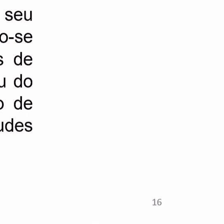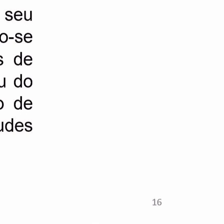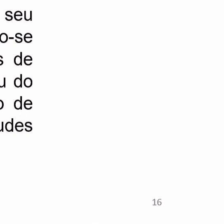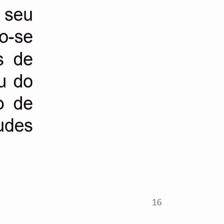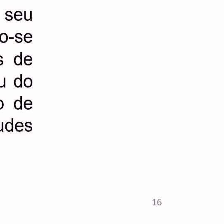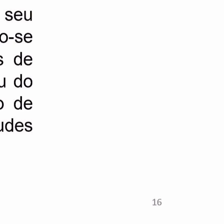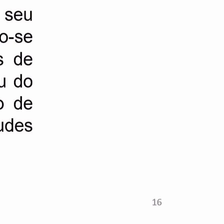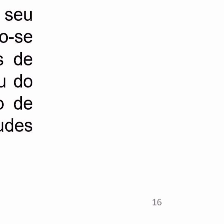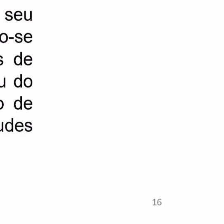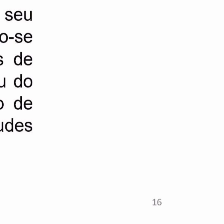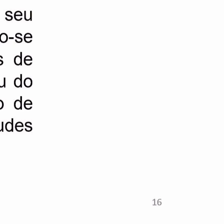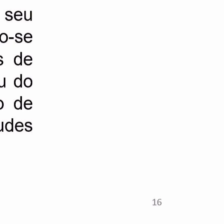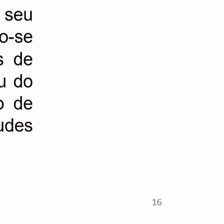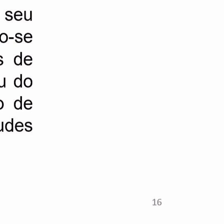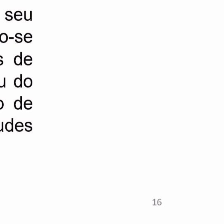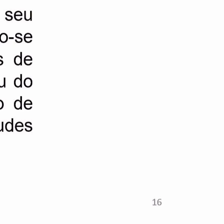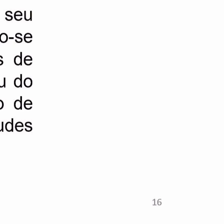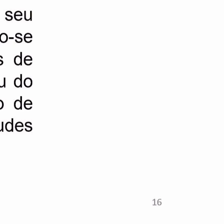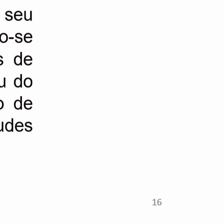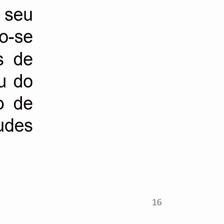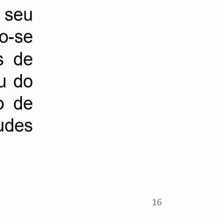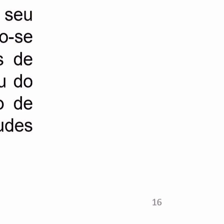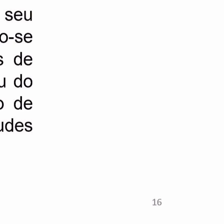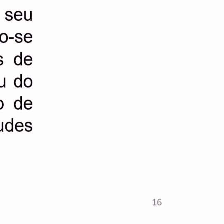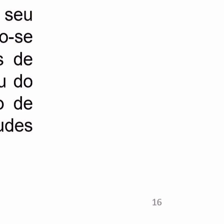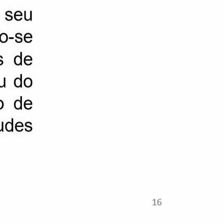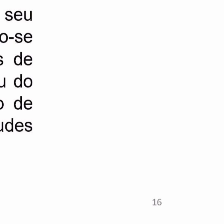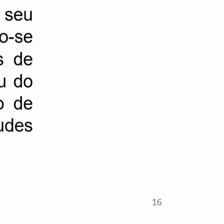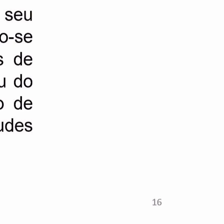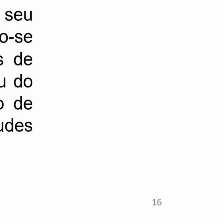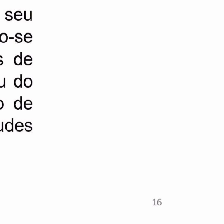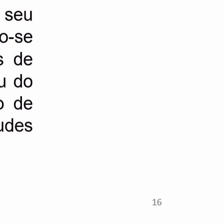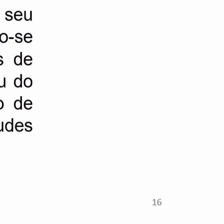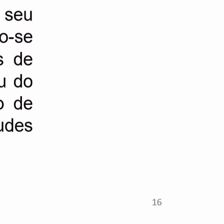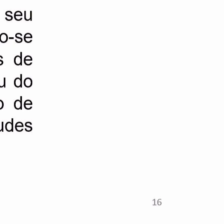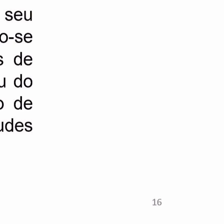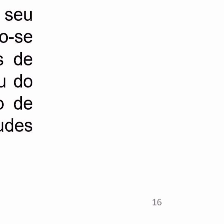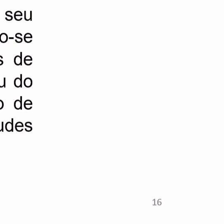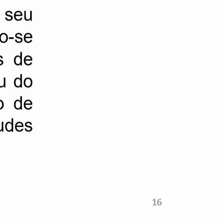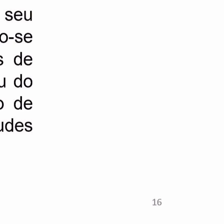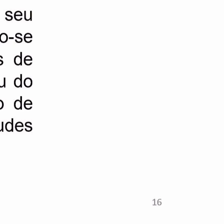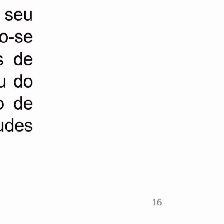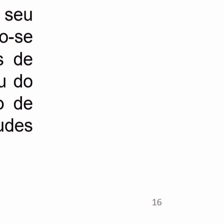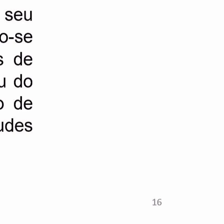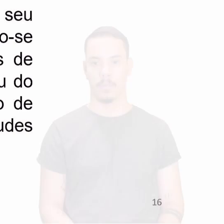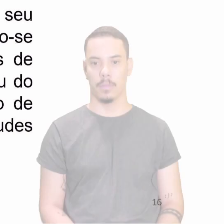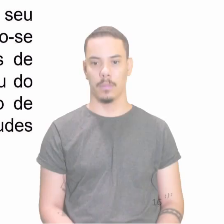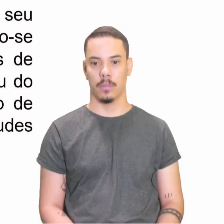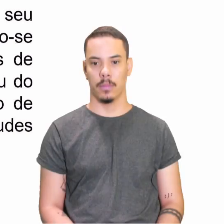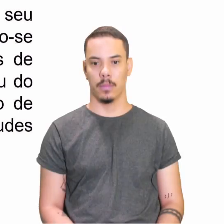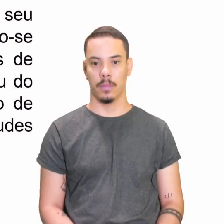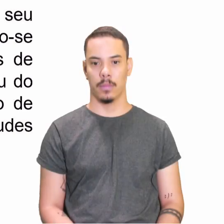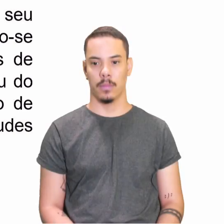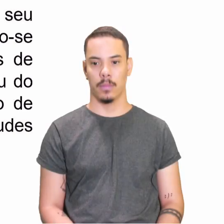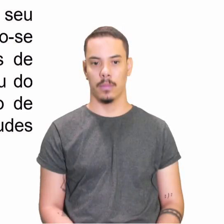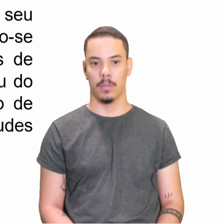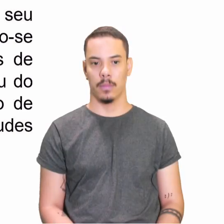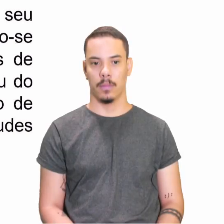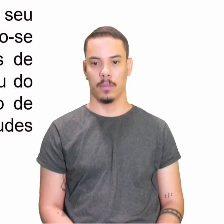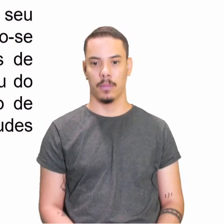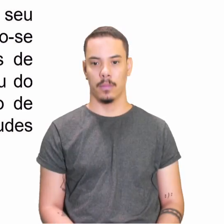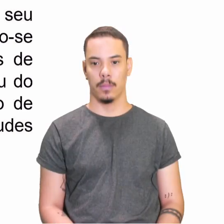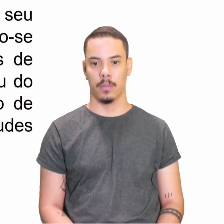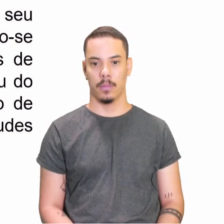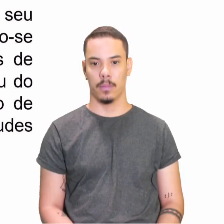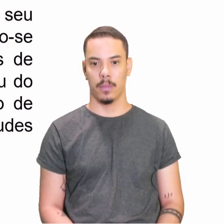beleza. Era feliz sabendo-se incompatível. Por falta de apuro, acabou sem condições de vida